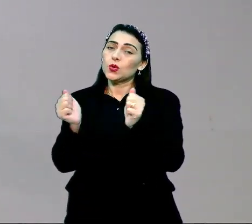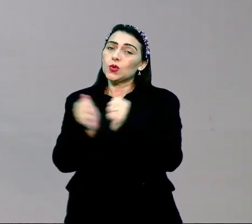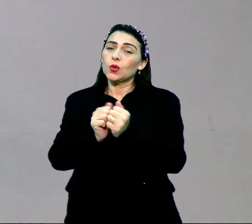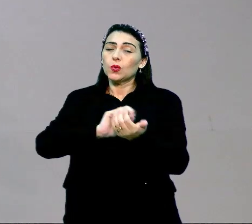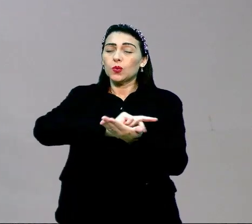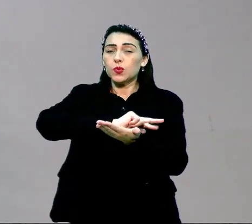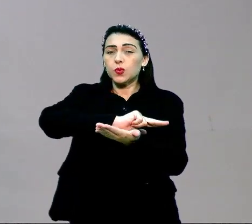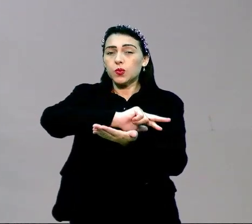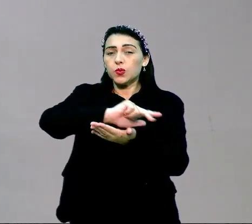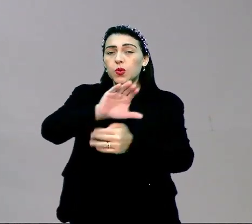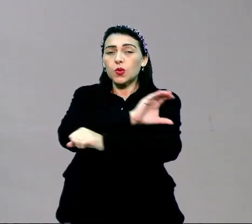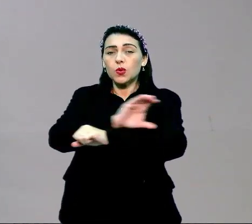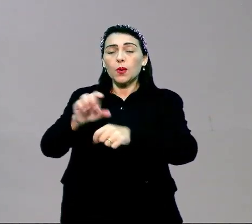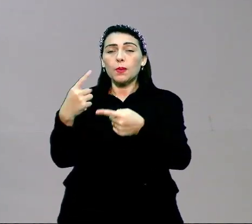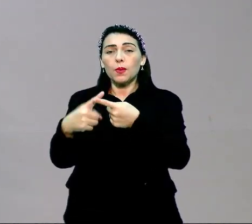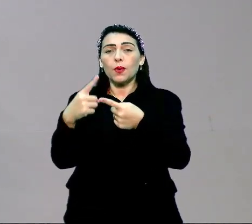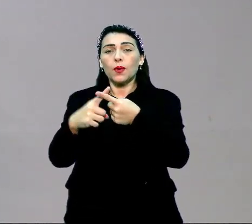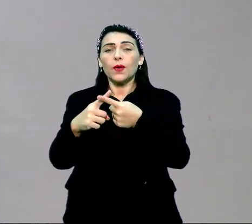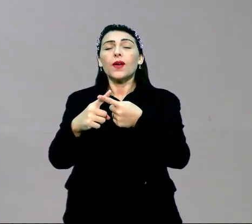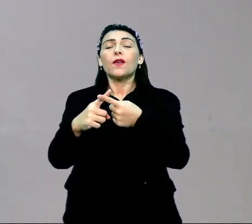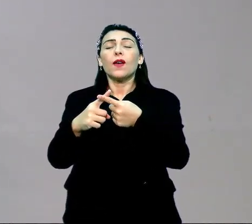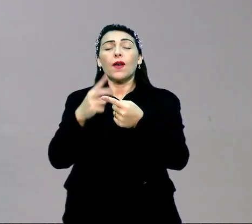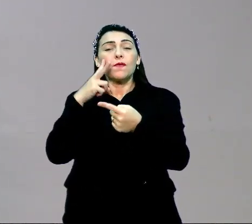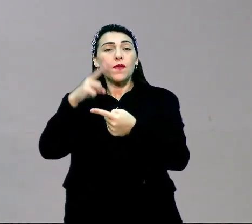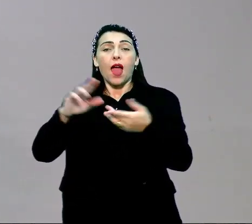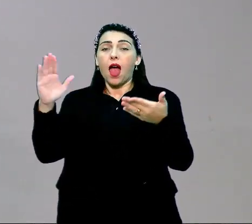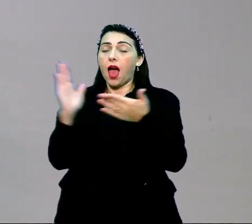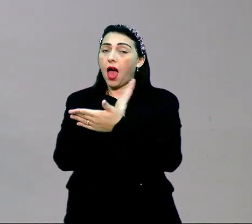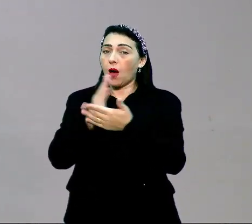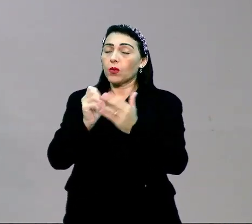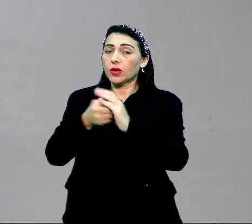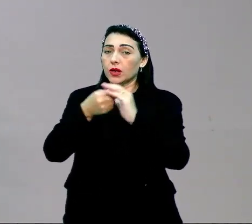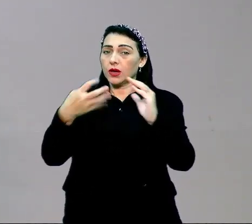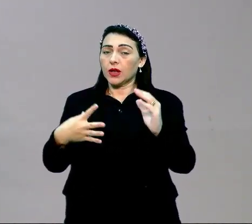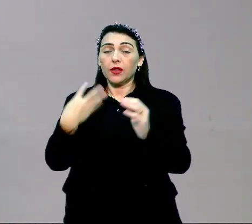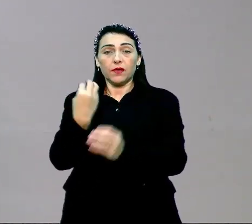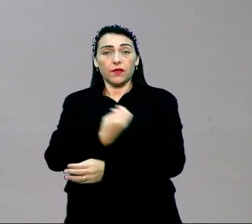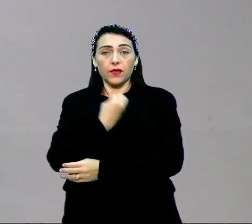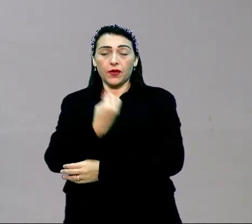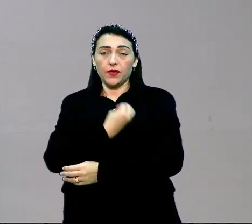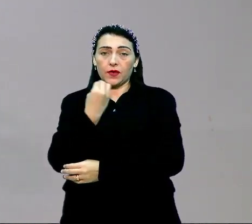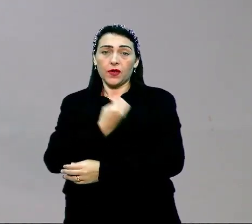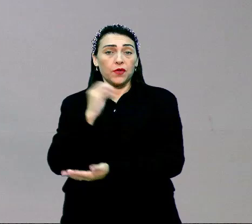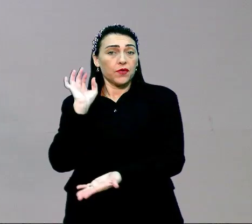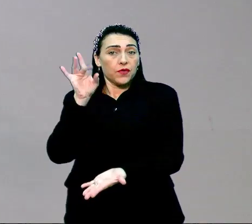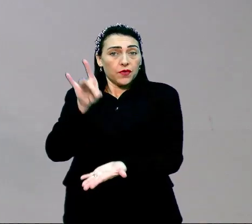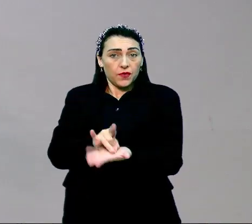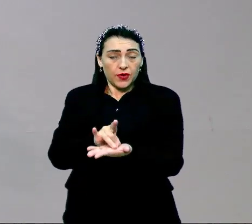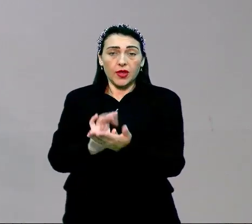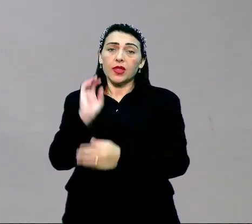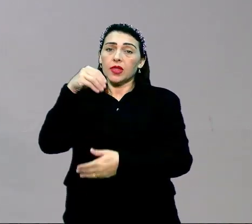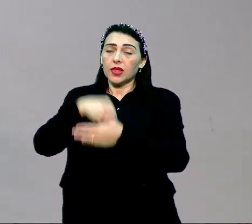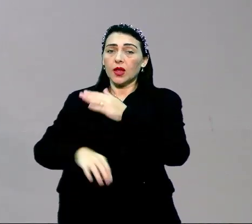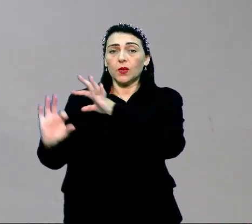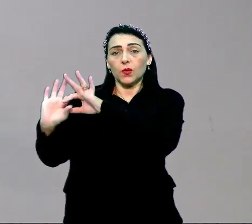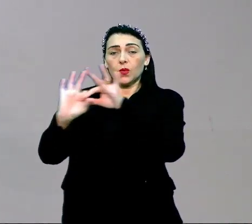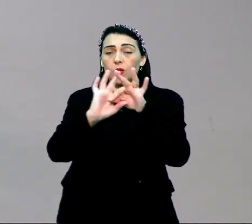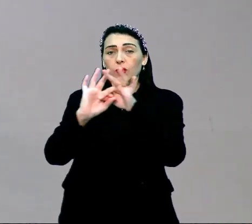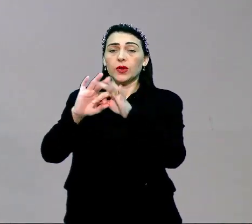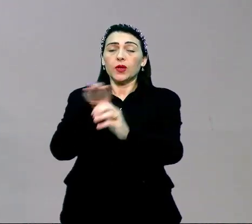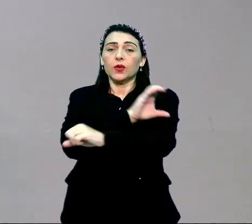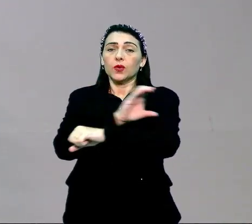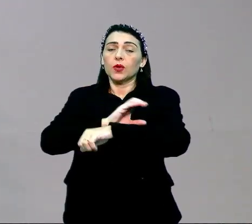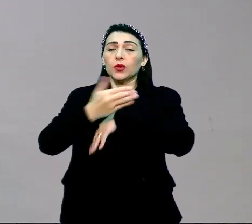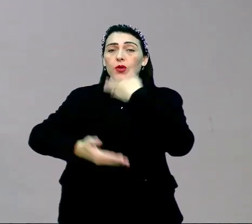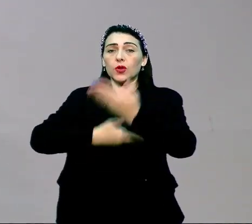multiverso cultural, porque agora a gente vai vislumbrar alguns aspectos que a gente vivencia oficialmente dentro desse contexto de cultura,